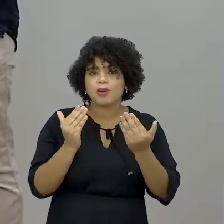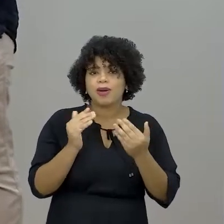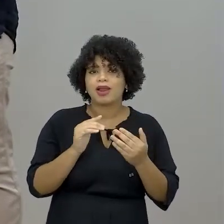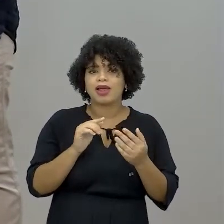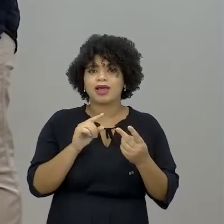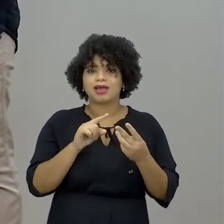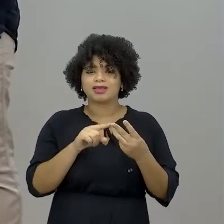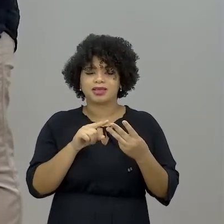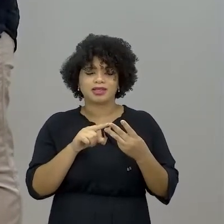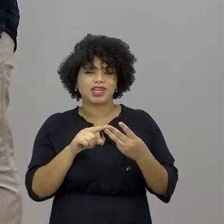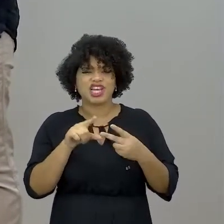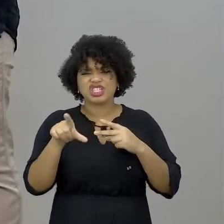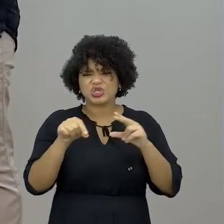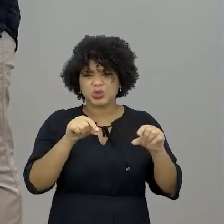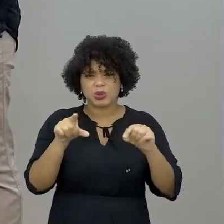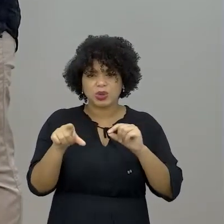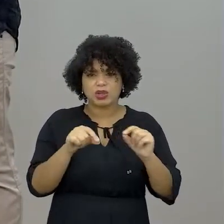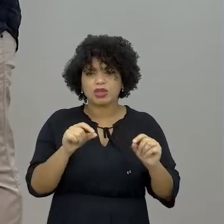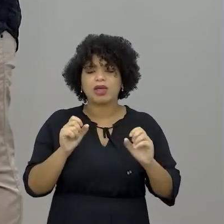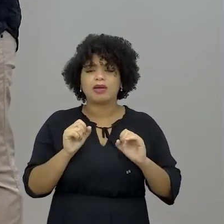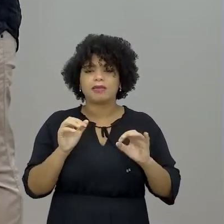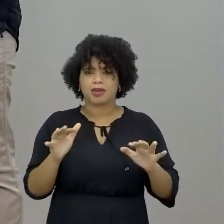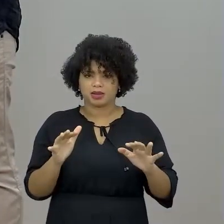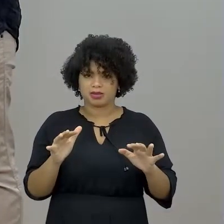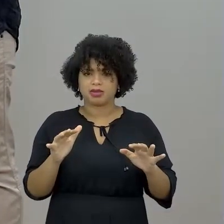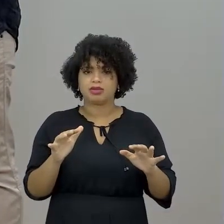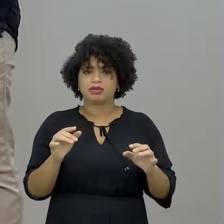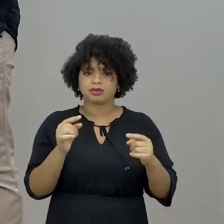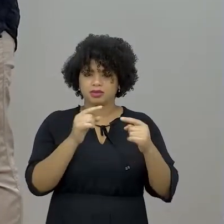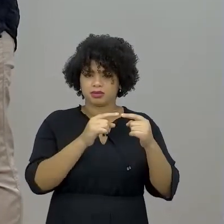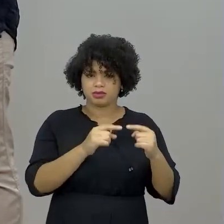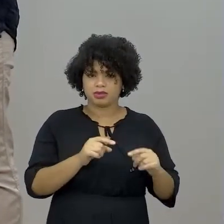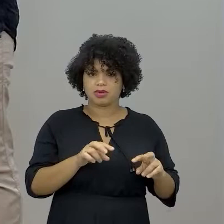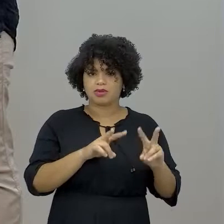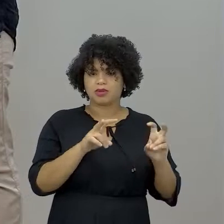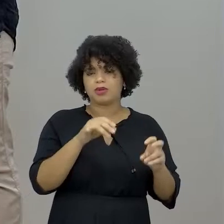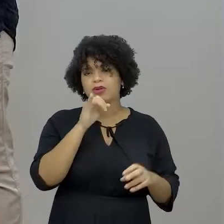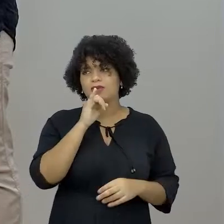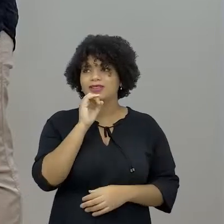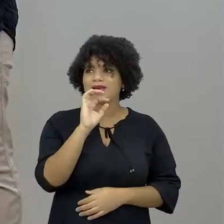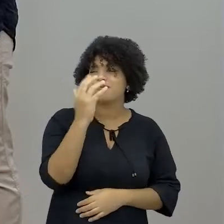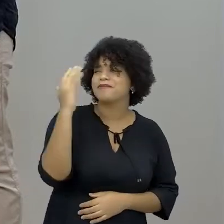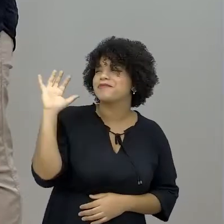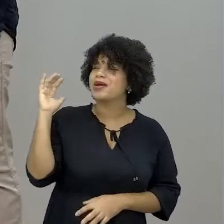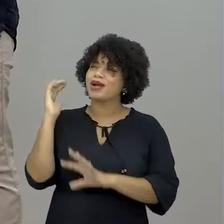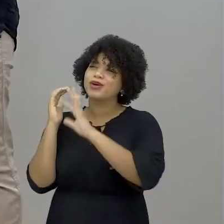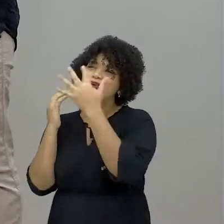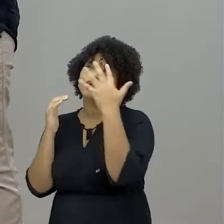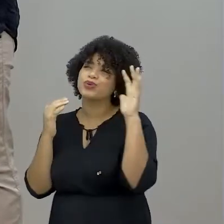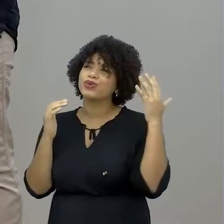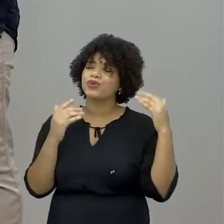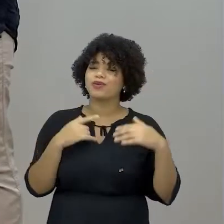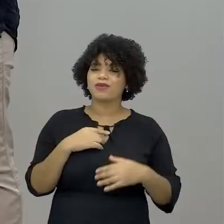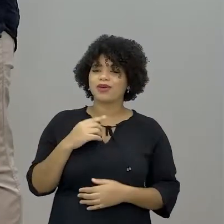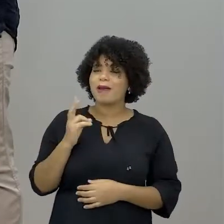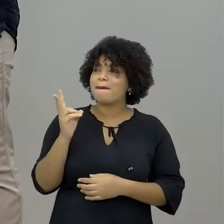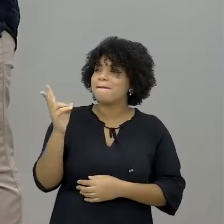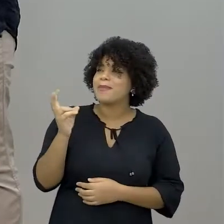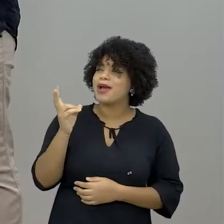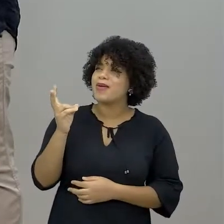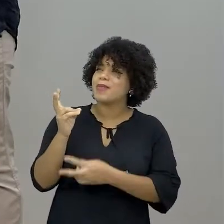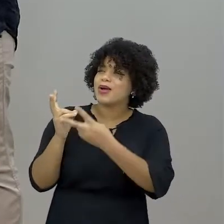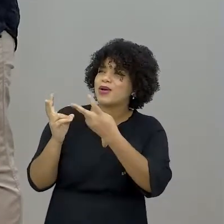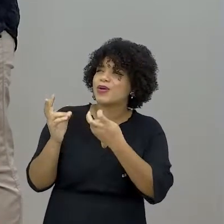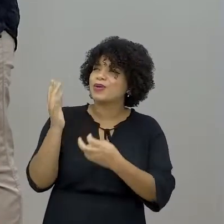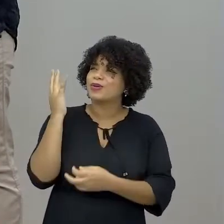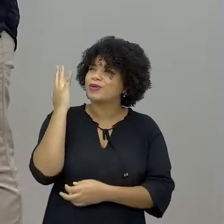selecione. Ele traz algumas ações para o tema. Então, por exemplo, paisagem. Identifique uma paisagem natural,